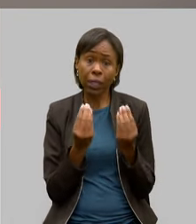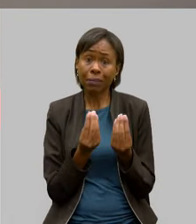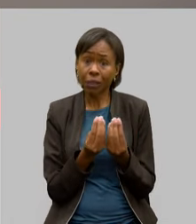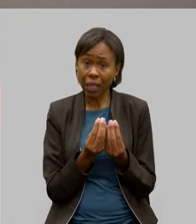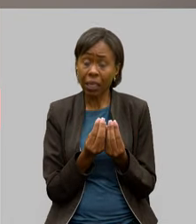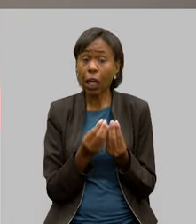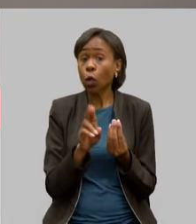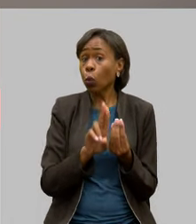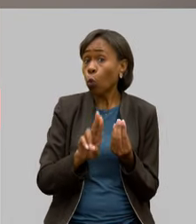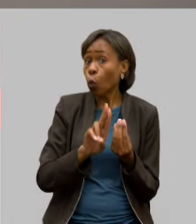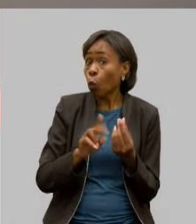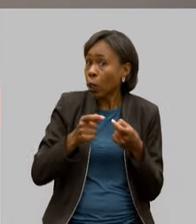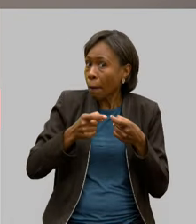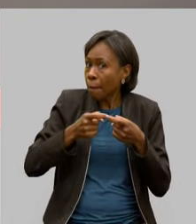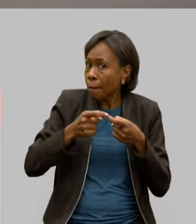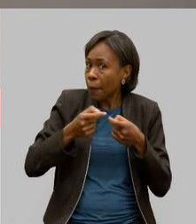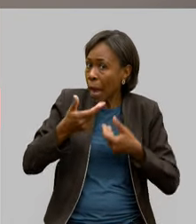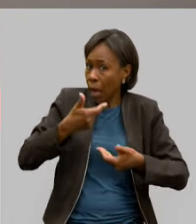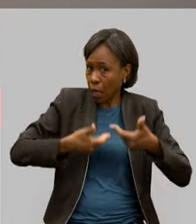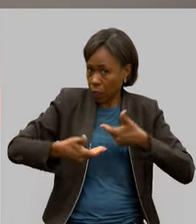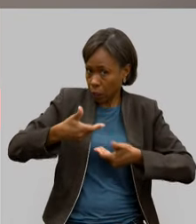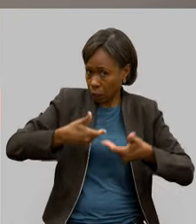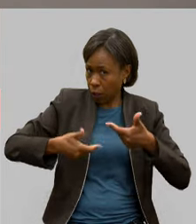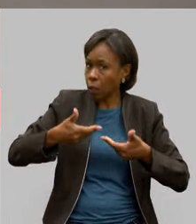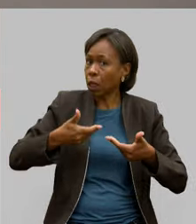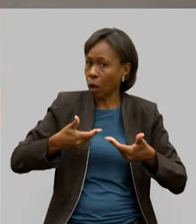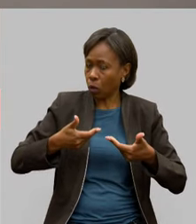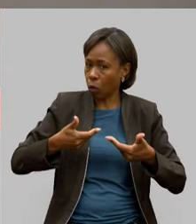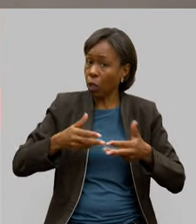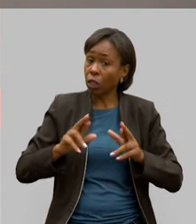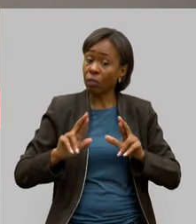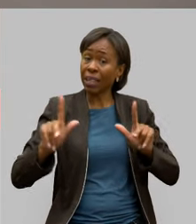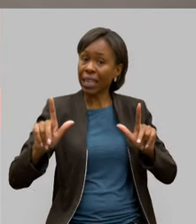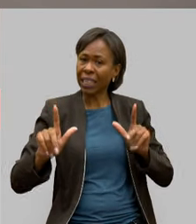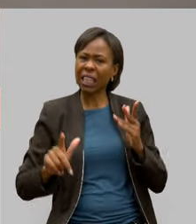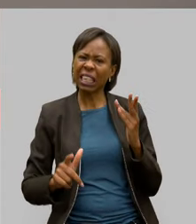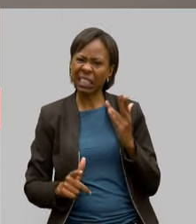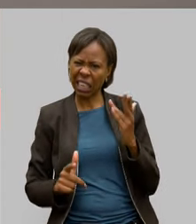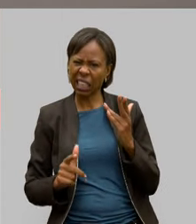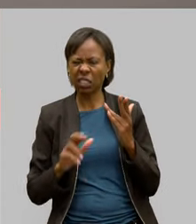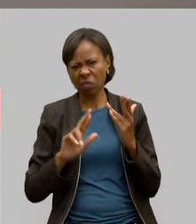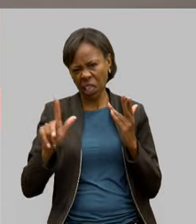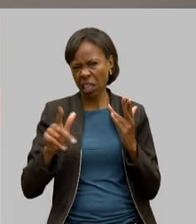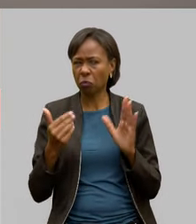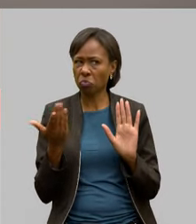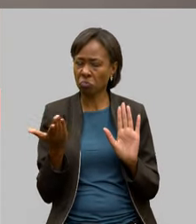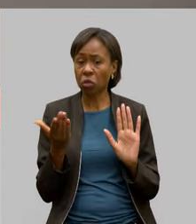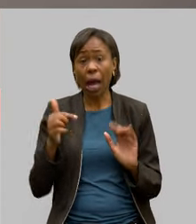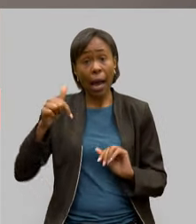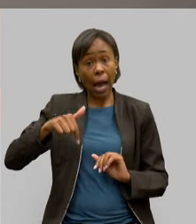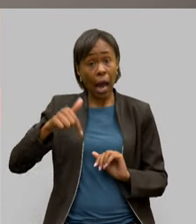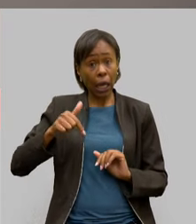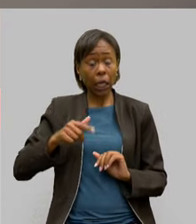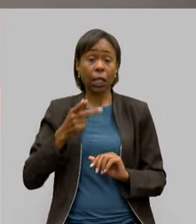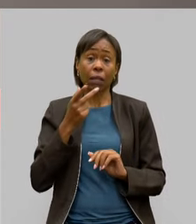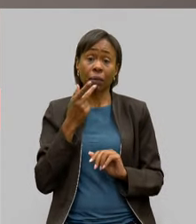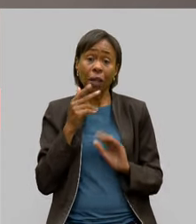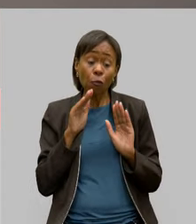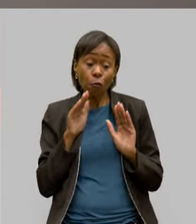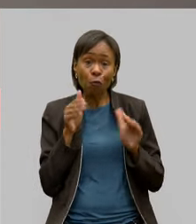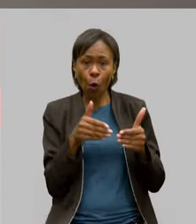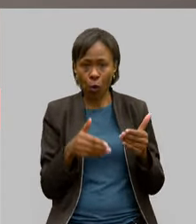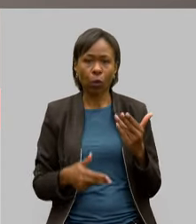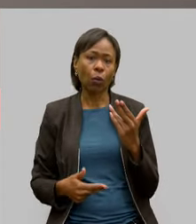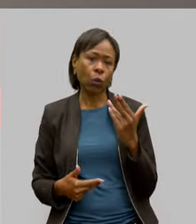medicinal que fosse eh eh até diferente da cannabis como aqui a nossa discussão eh se restringe a cannabis né